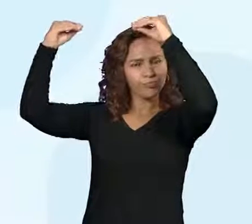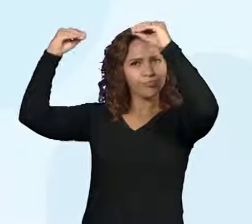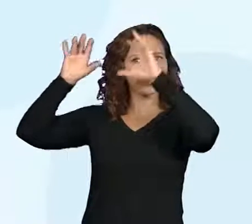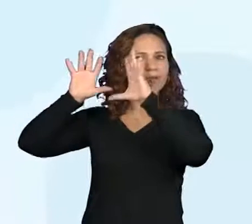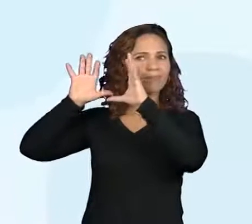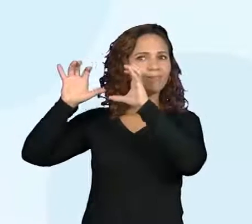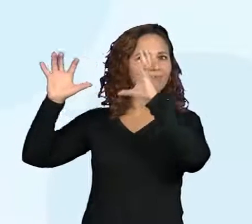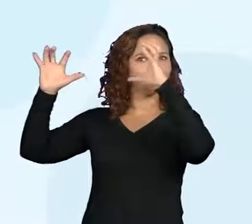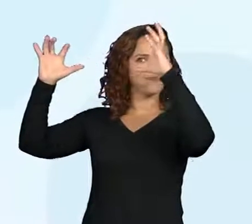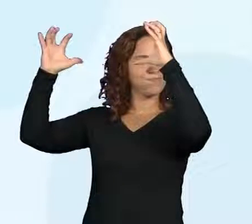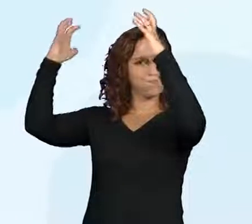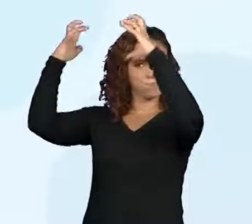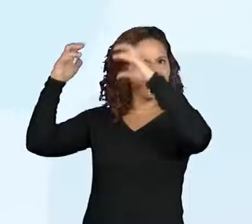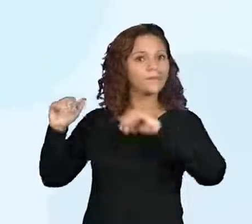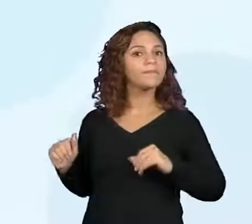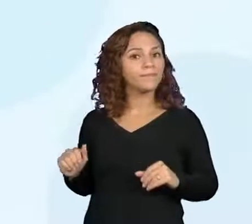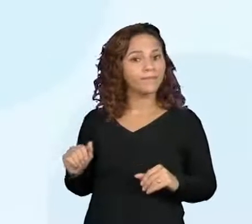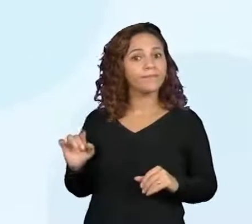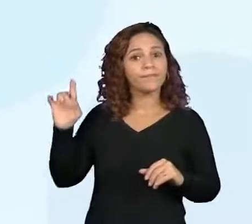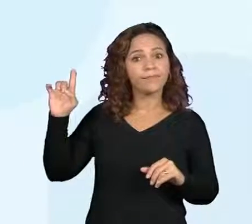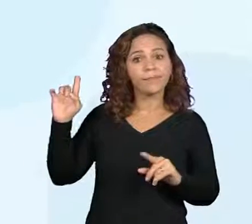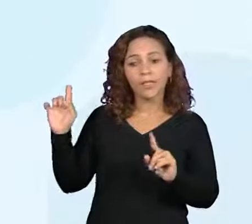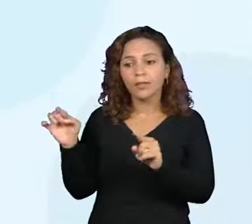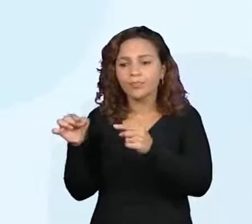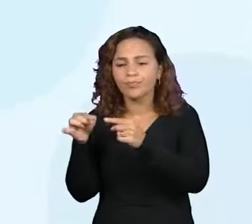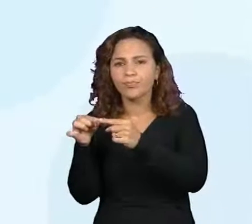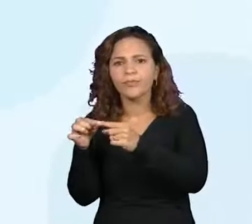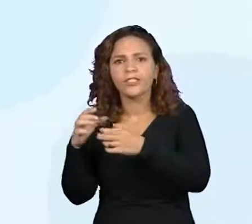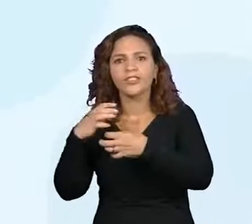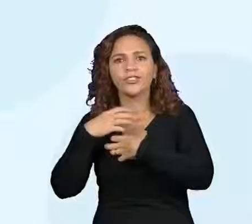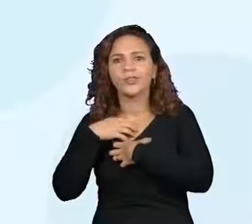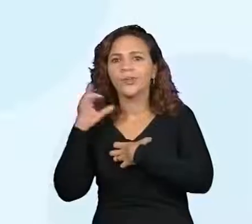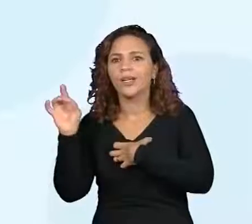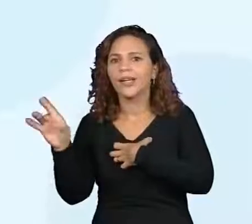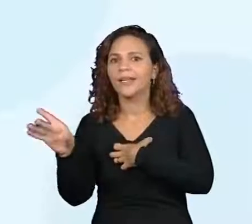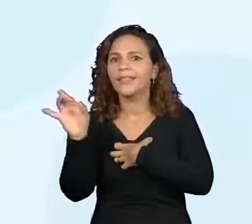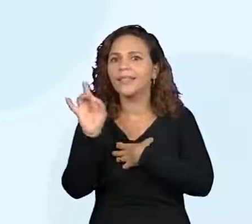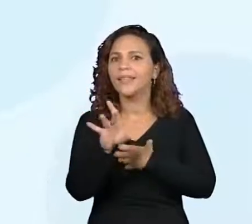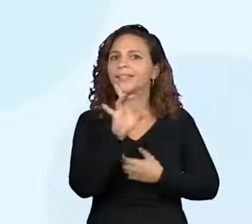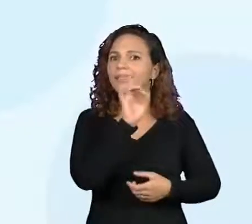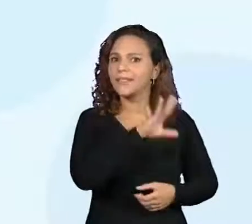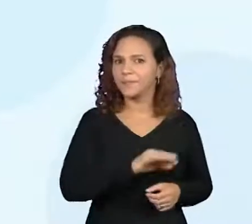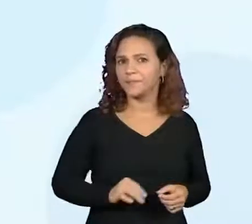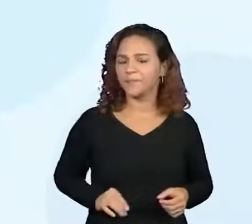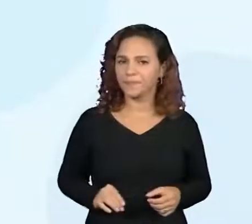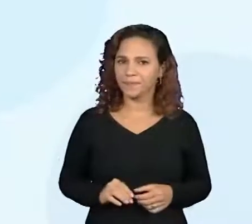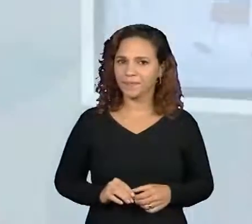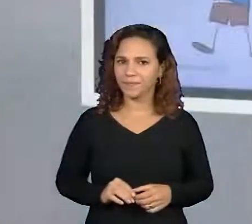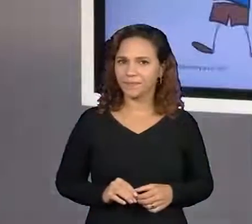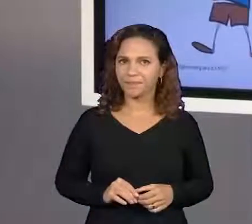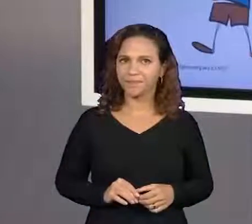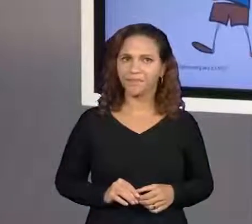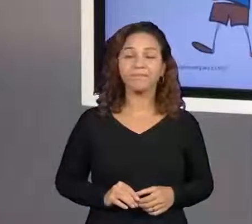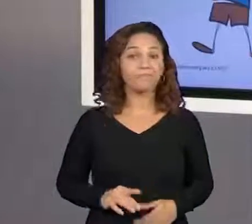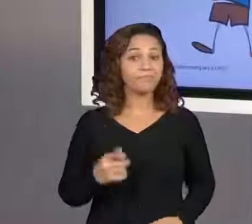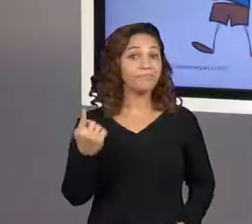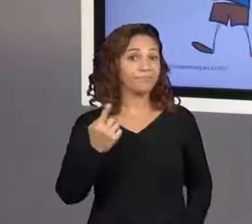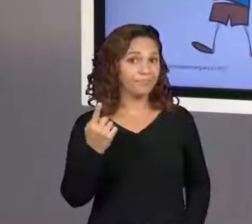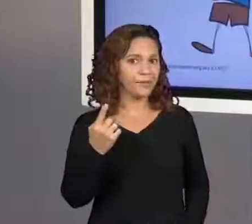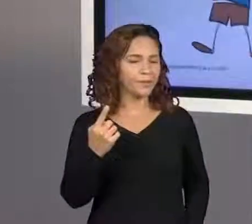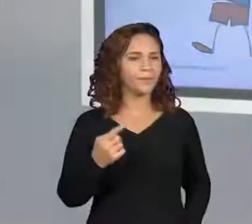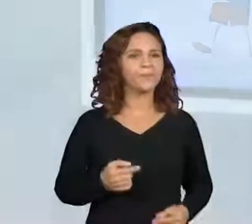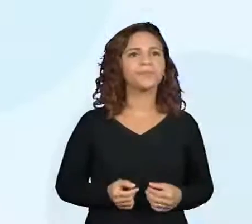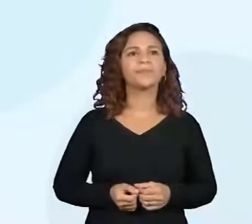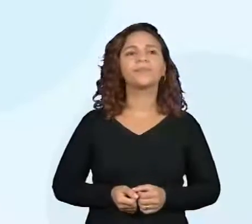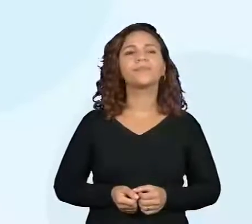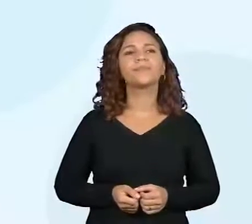Balões de expressões, balões de fala. Muito bem. Vamos ver aqui o primeiro desenho? Vou anotar